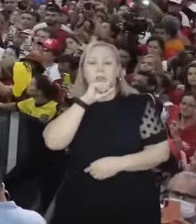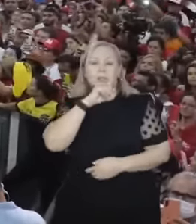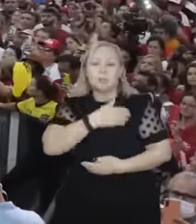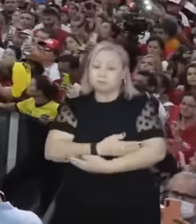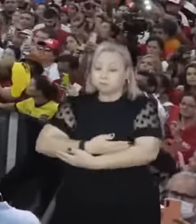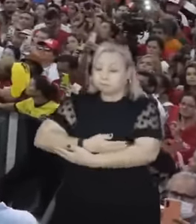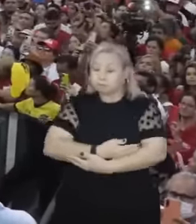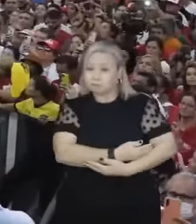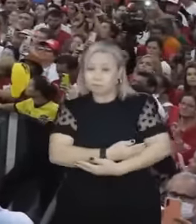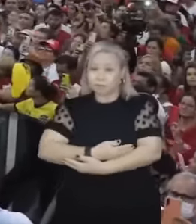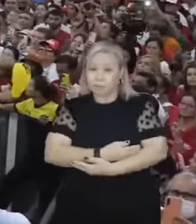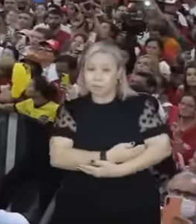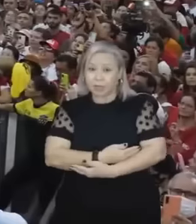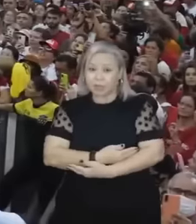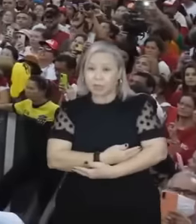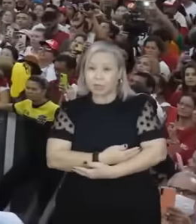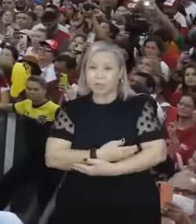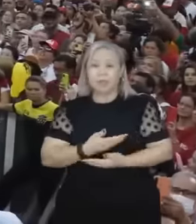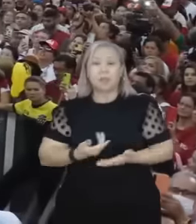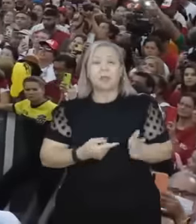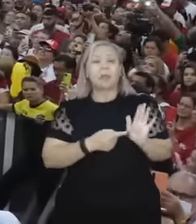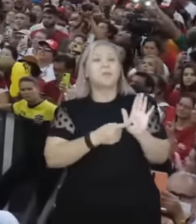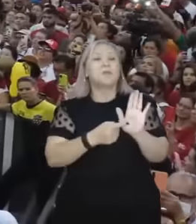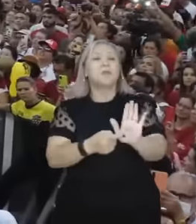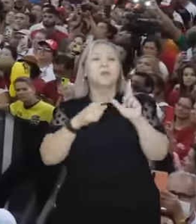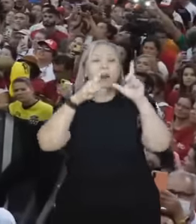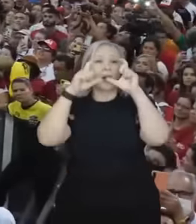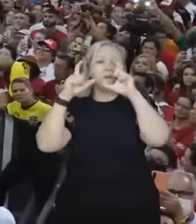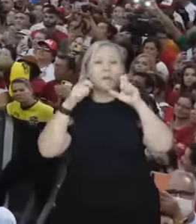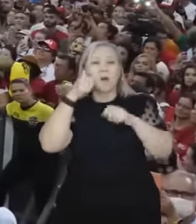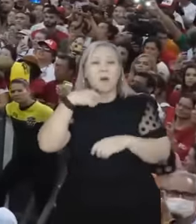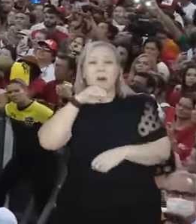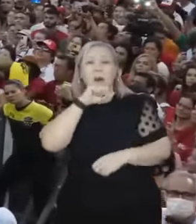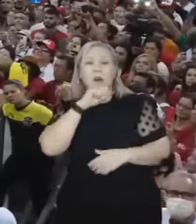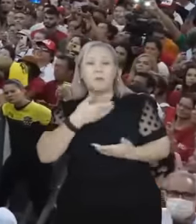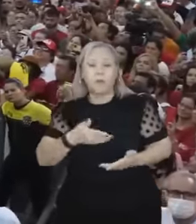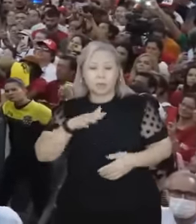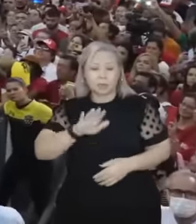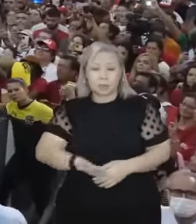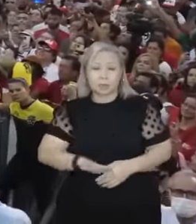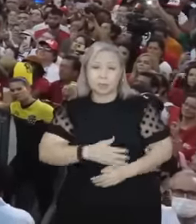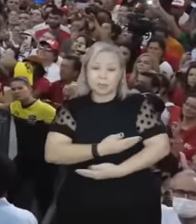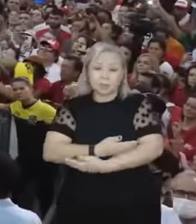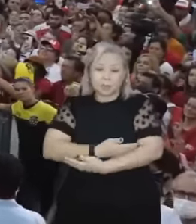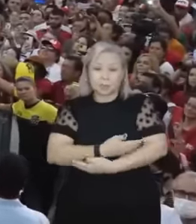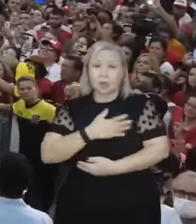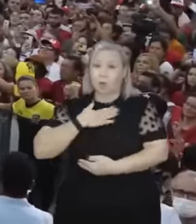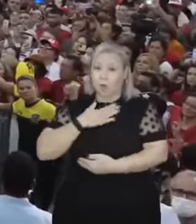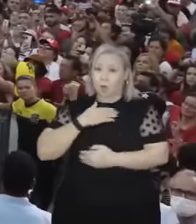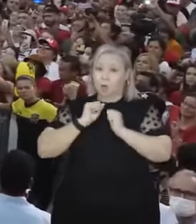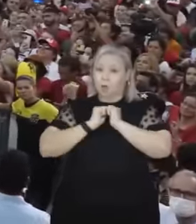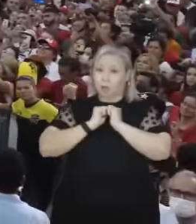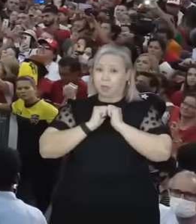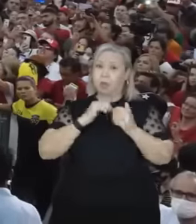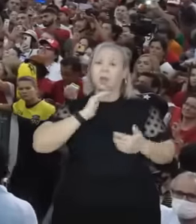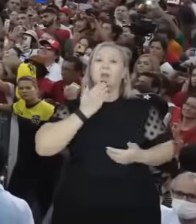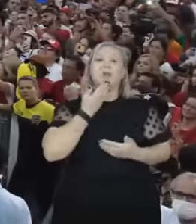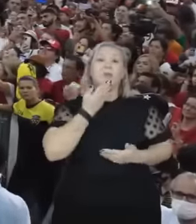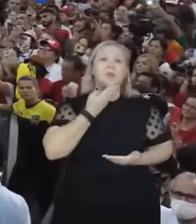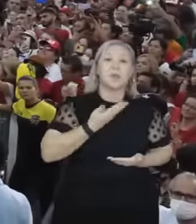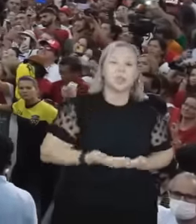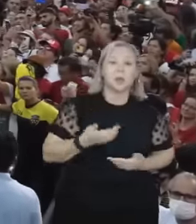uma foto, a mãe quando criança no meu colo, e ela vem pedir para eu repetir uma fotografia com a